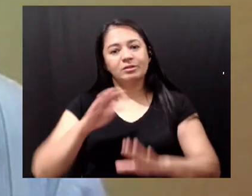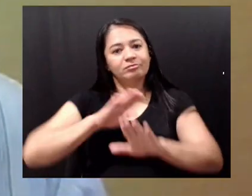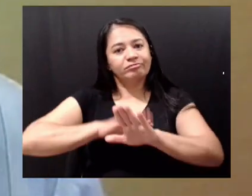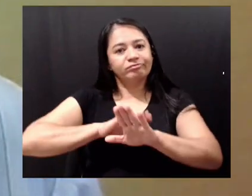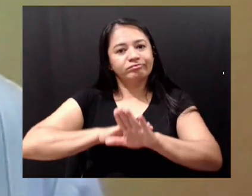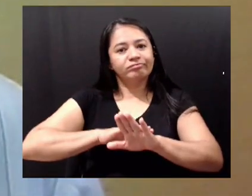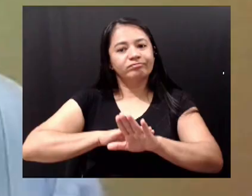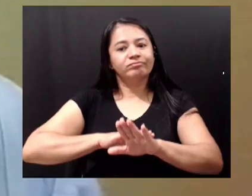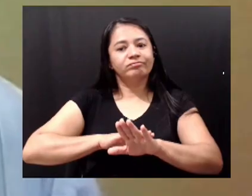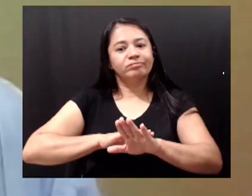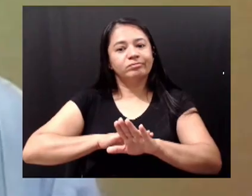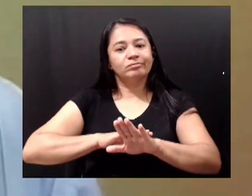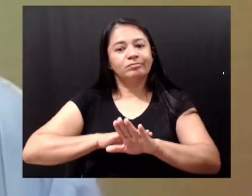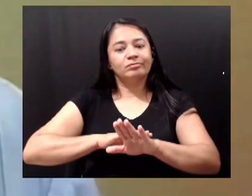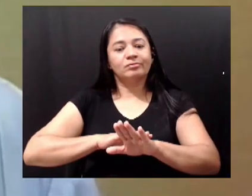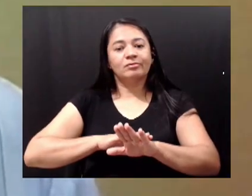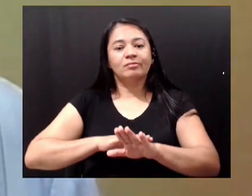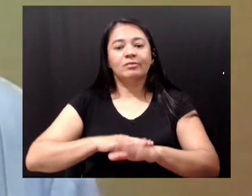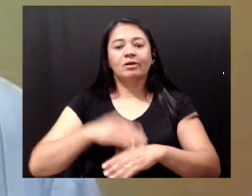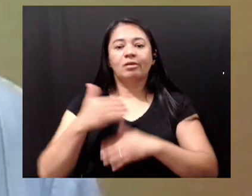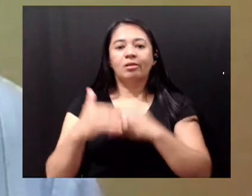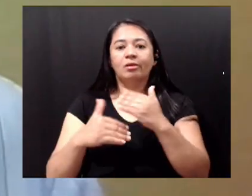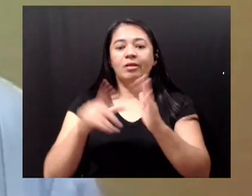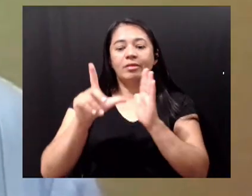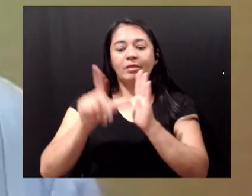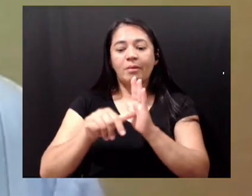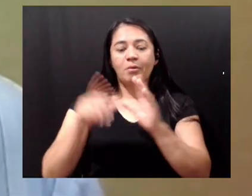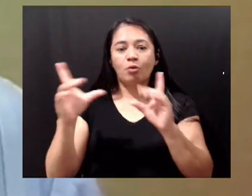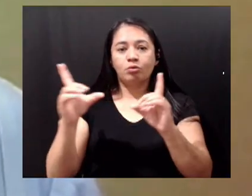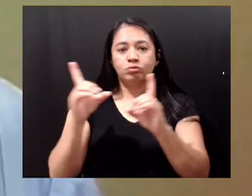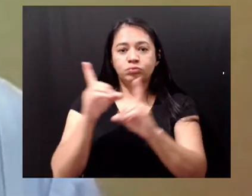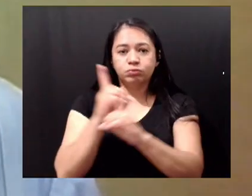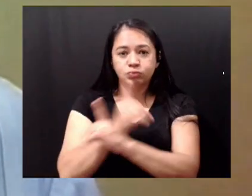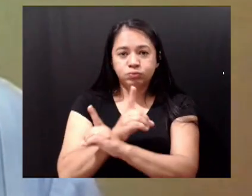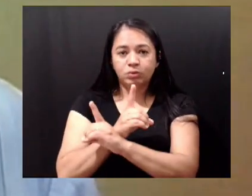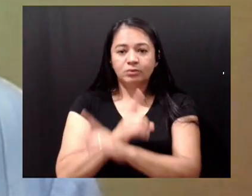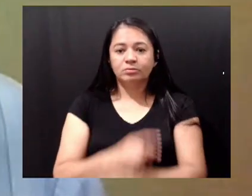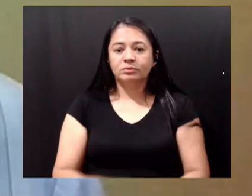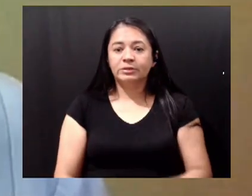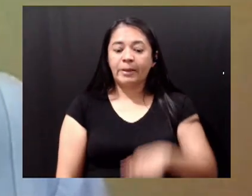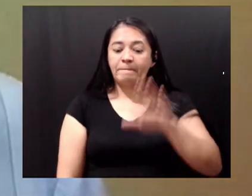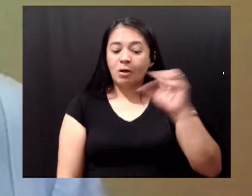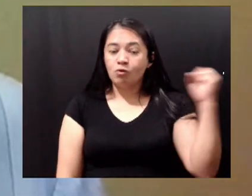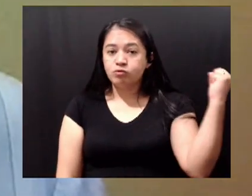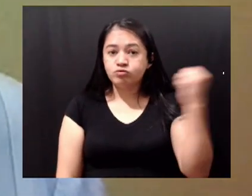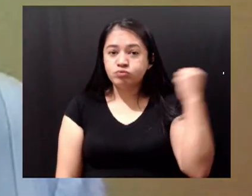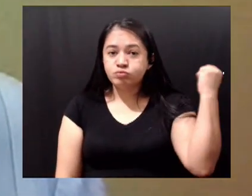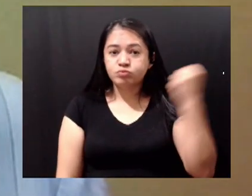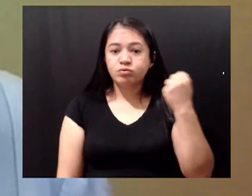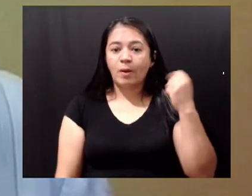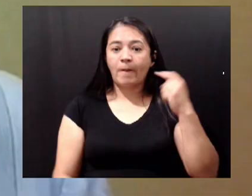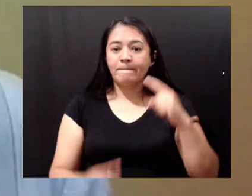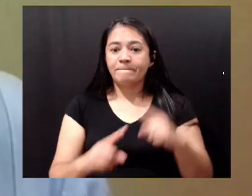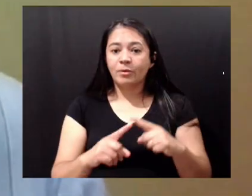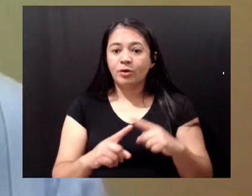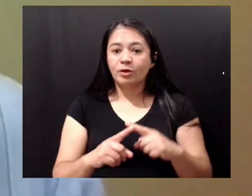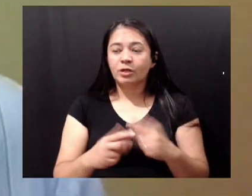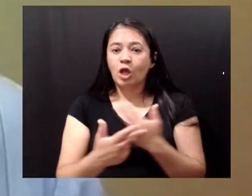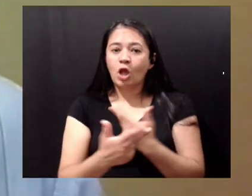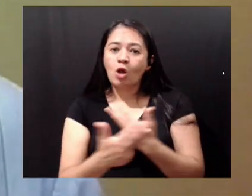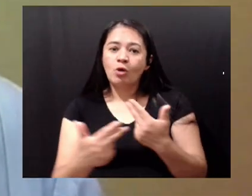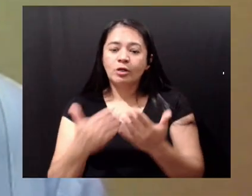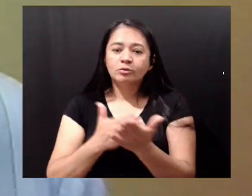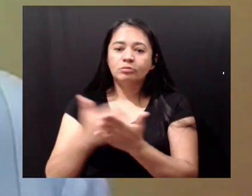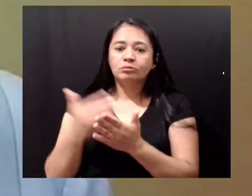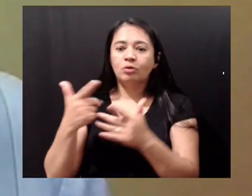pode protelar o diagnóstico. E o que é muito mais grave, né? Porque, de repente, algo que no início, um problema que no início